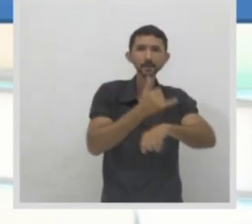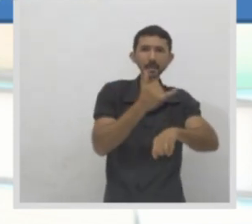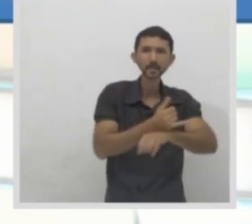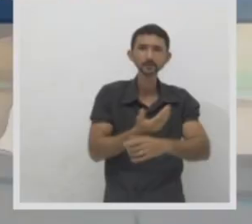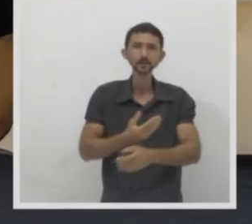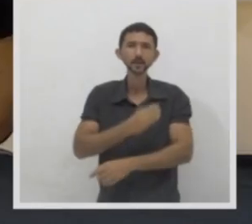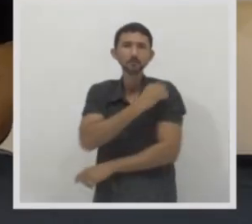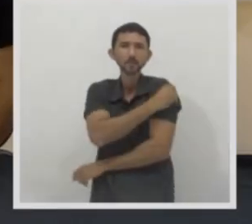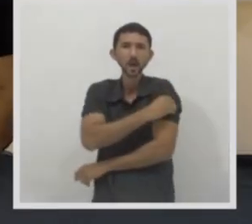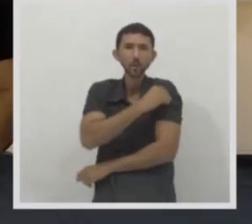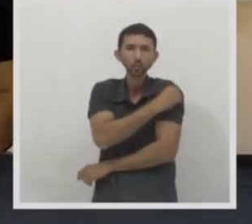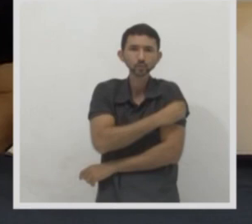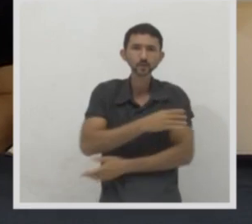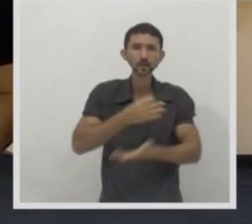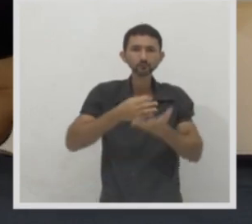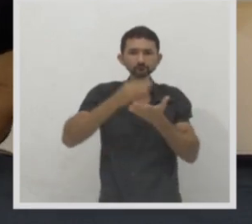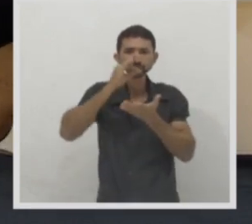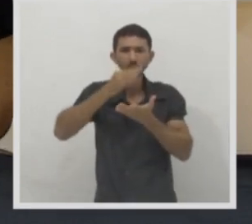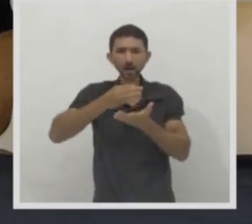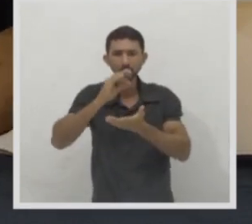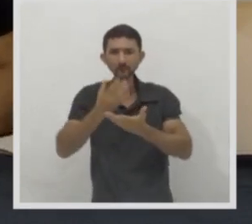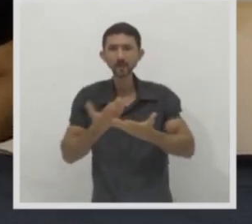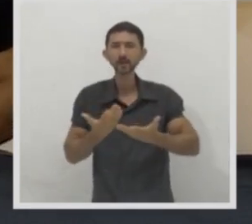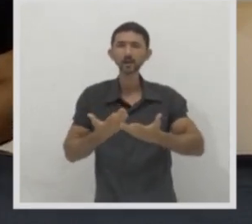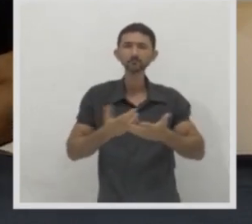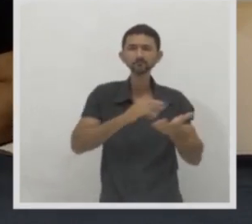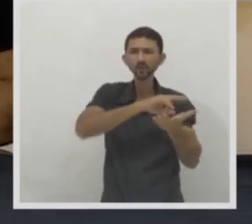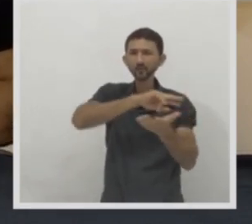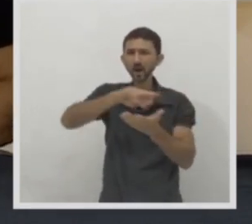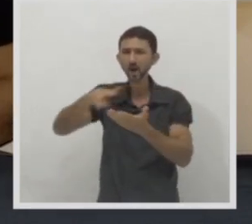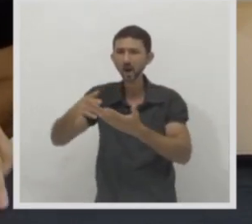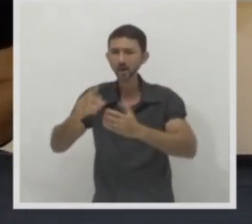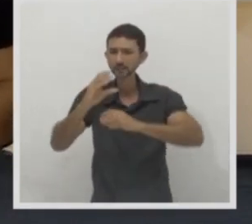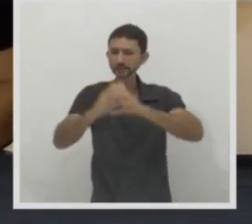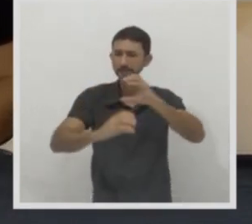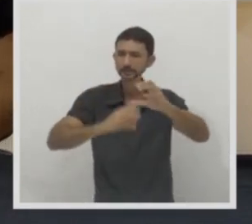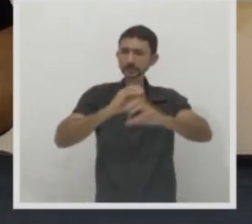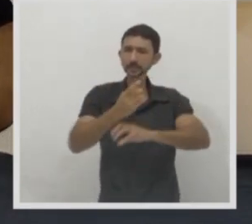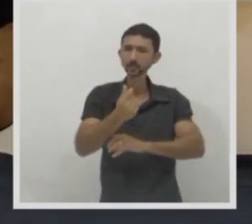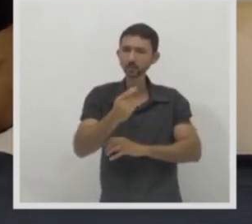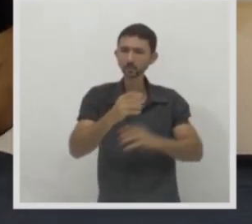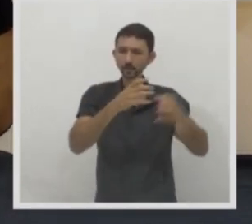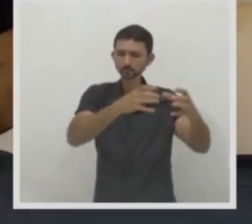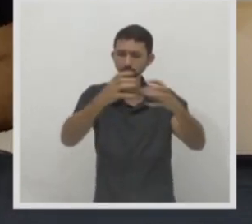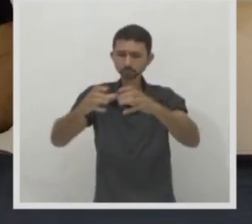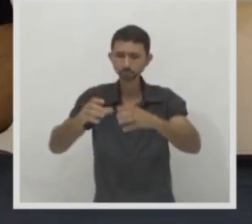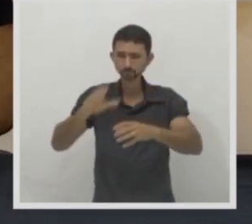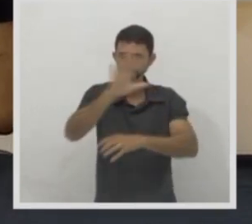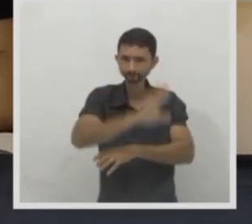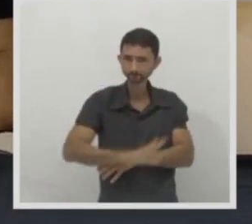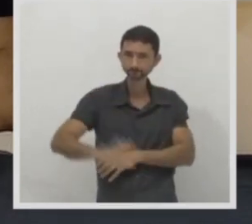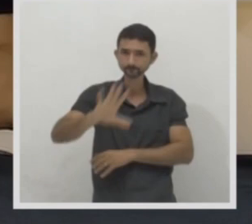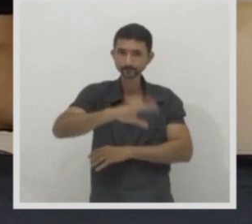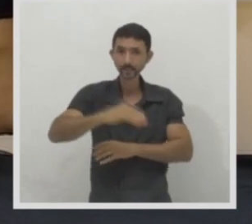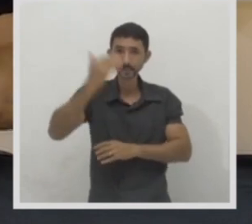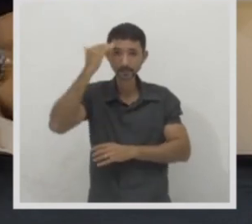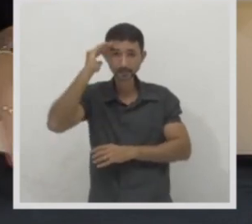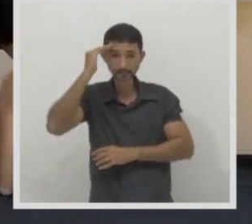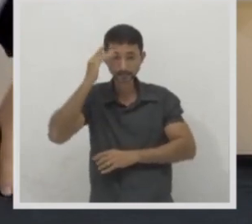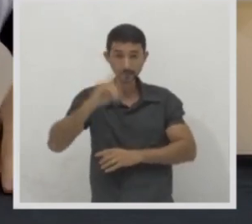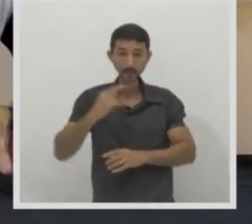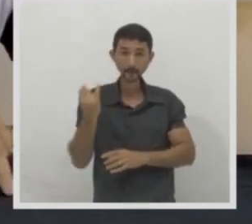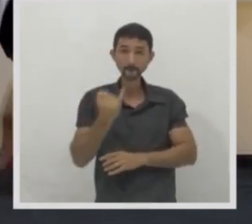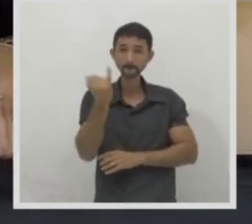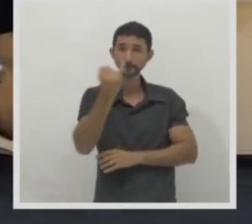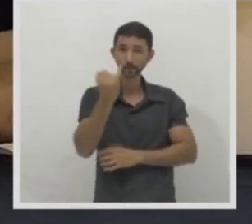para vocês agora um pouquinho de cada ciclo desse e tentar espacializar, dizer onde cada ciclo desse ocorreu, para nós entendermos a